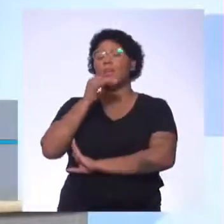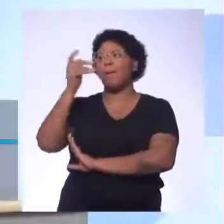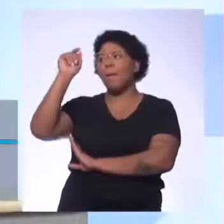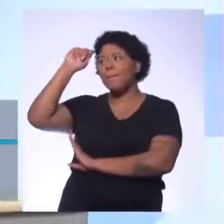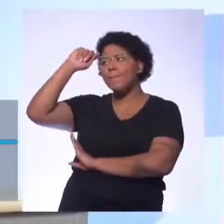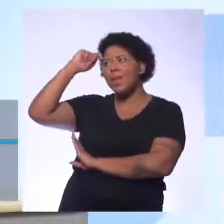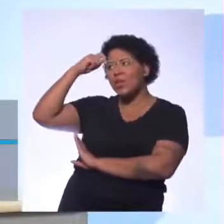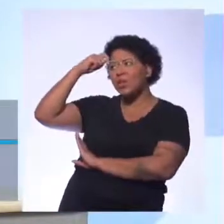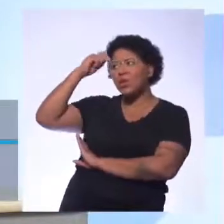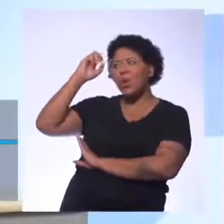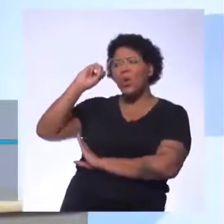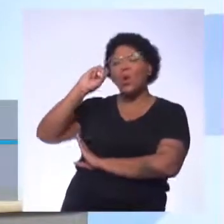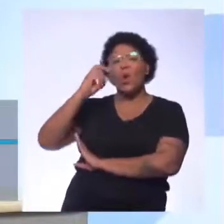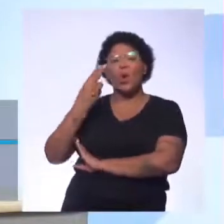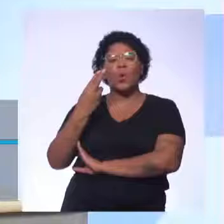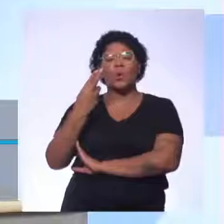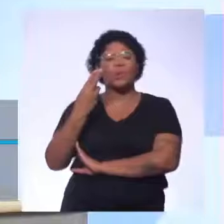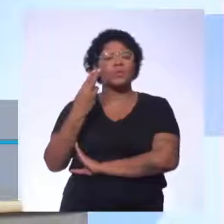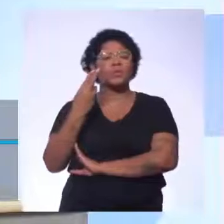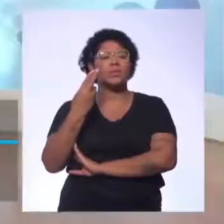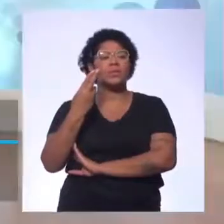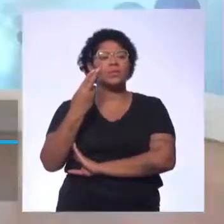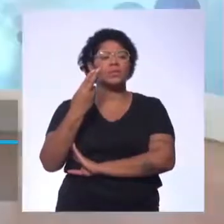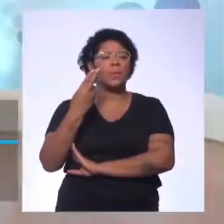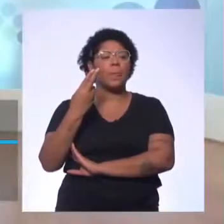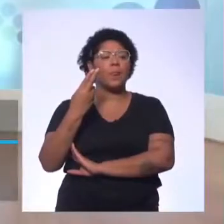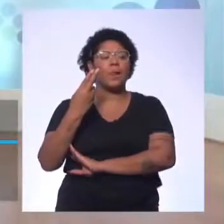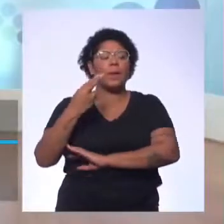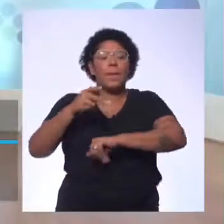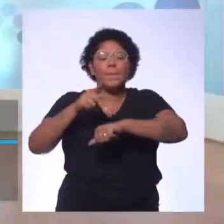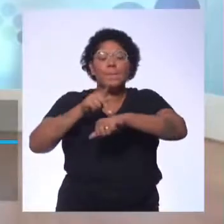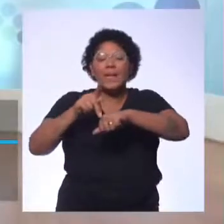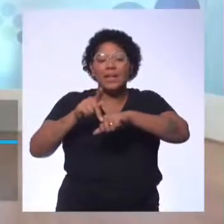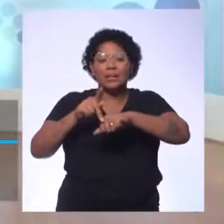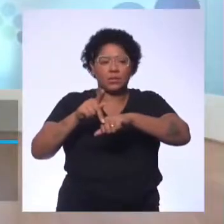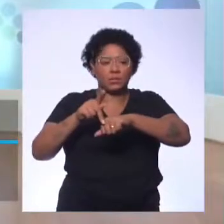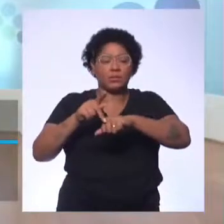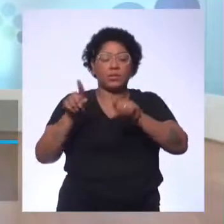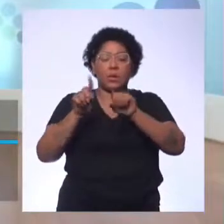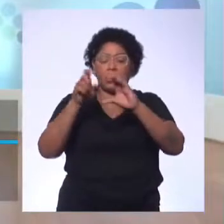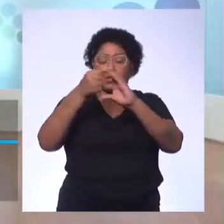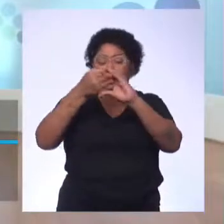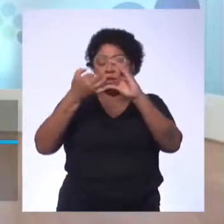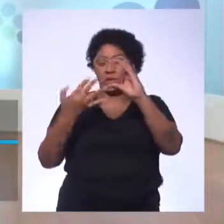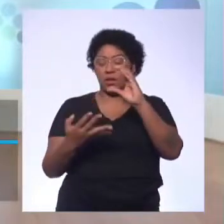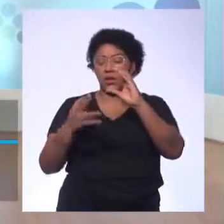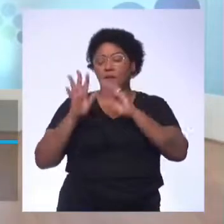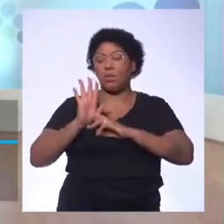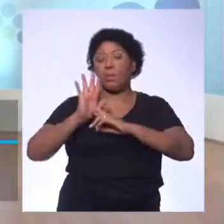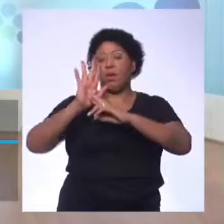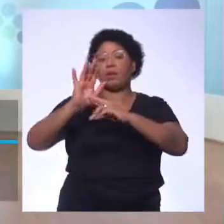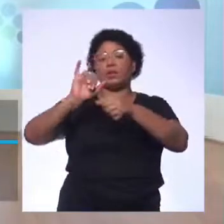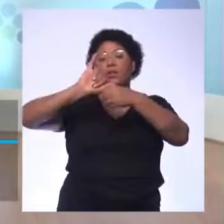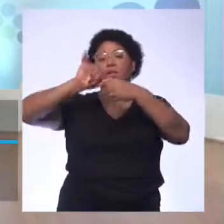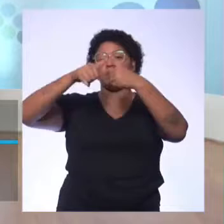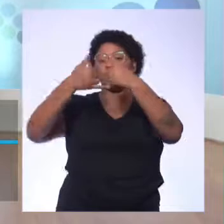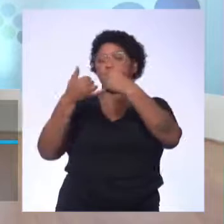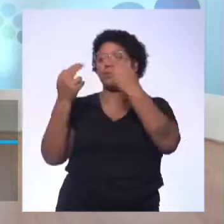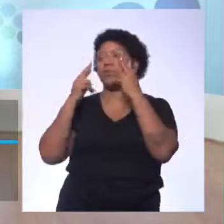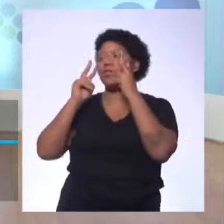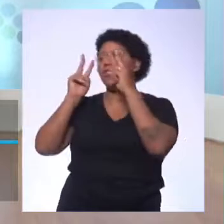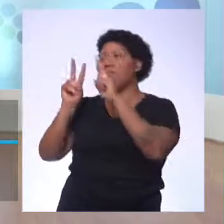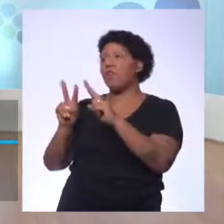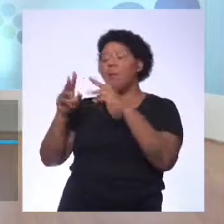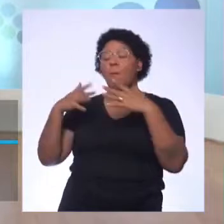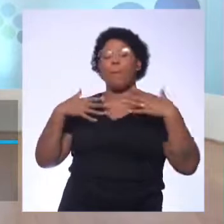por favor. E é isso aí, Silene. Isso, então nós podemos falar essas características que entram como adjetivos. Por exemplo, o garoto está com uma